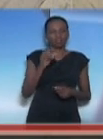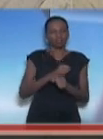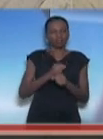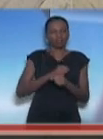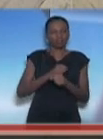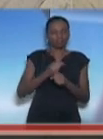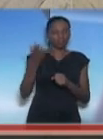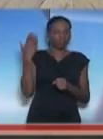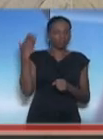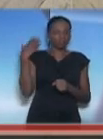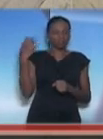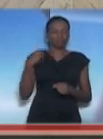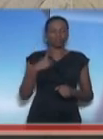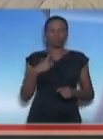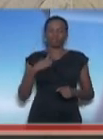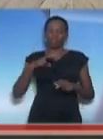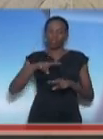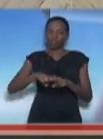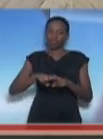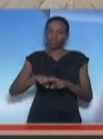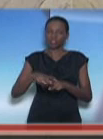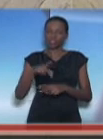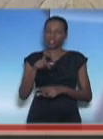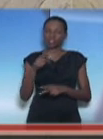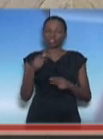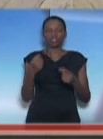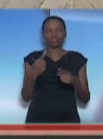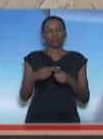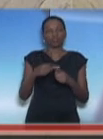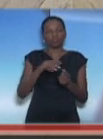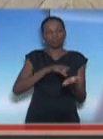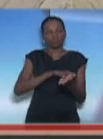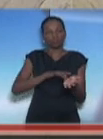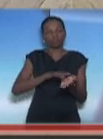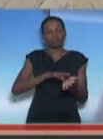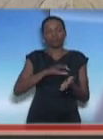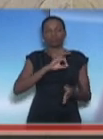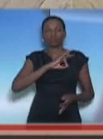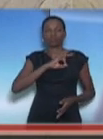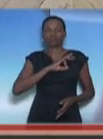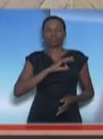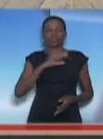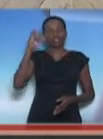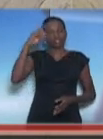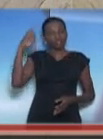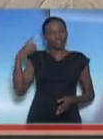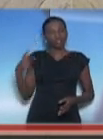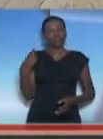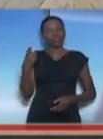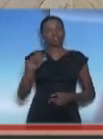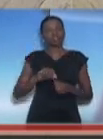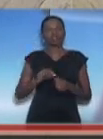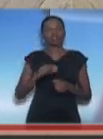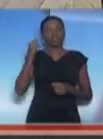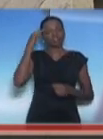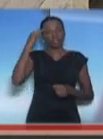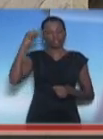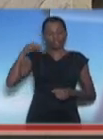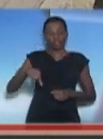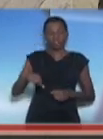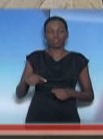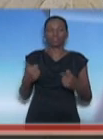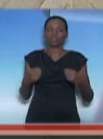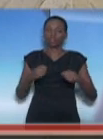carreira longa. Então, se essa pessoa faz isso no dia a dia, imagine aqui no nosso meio as cautelas que nós temos que ter. Queria até propor,